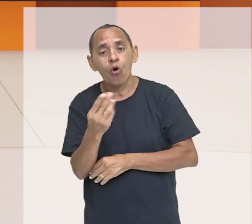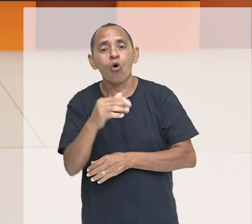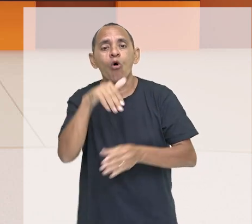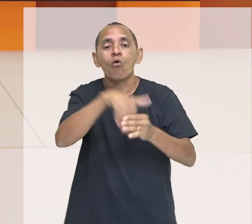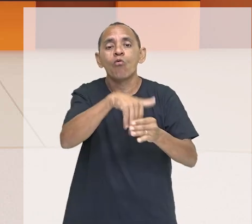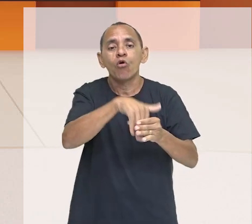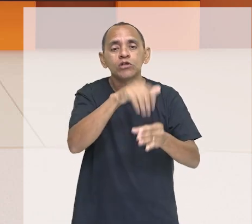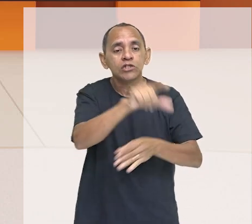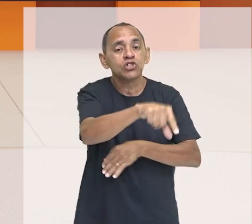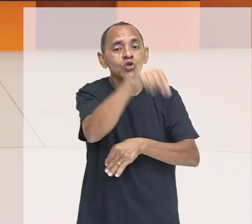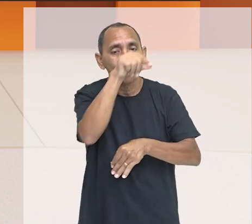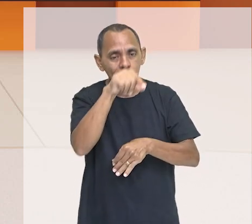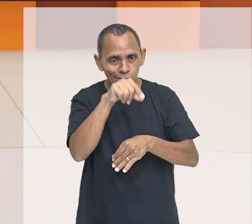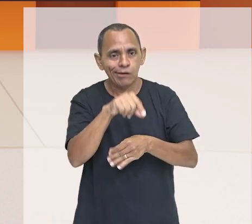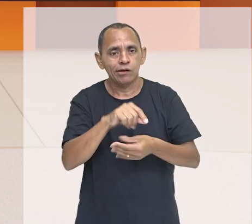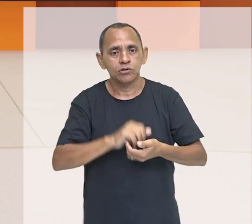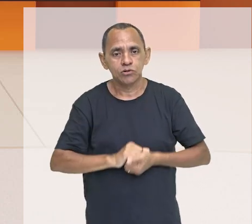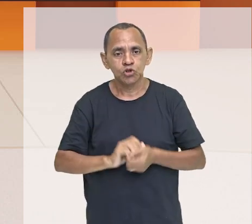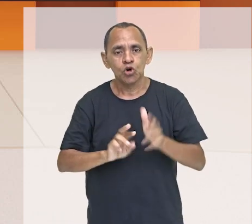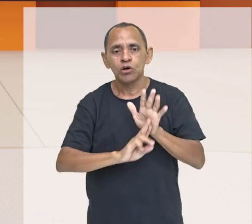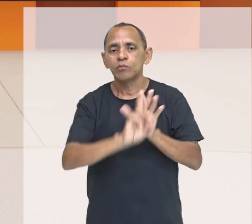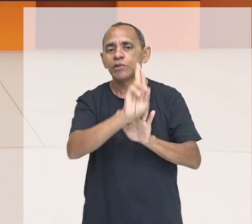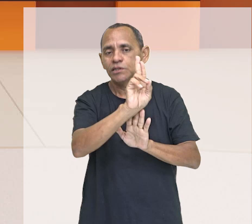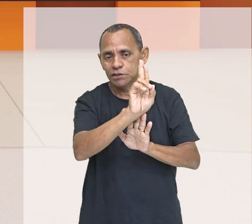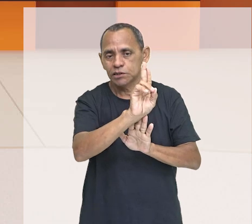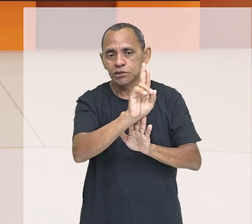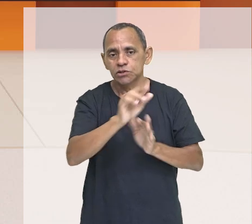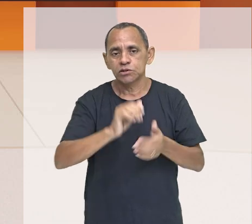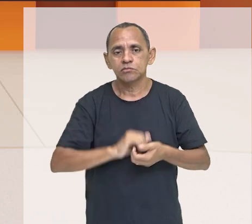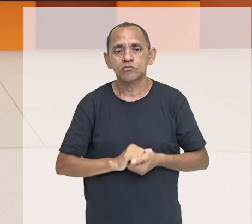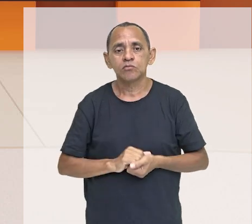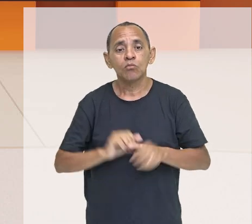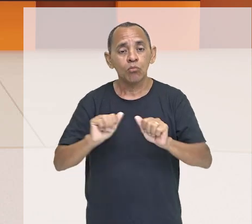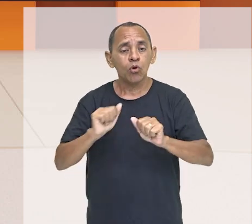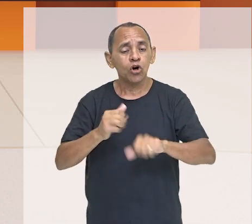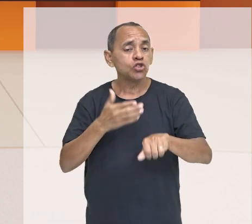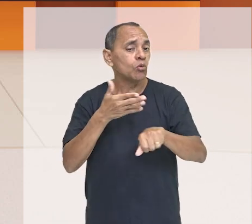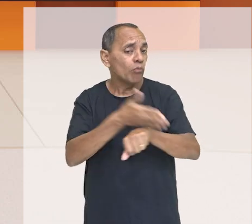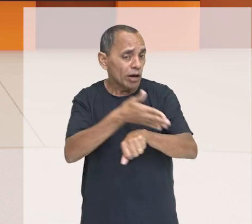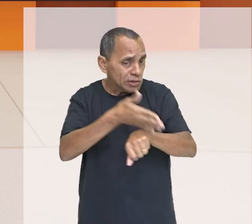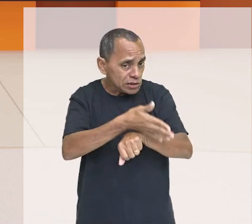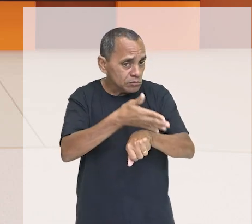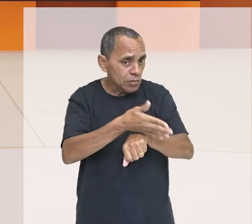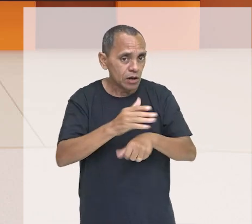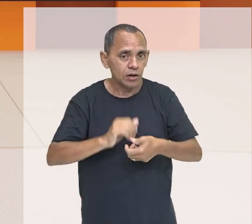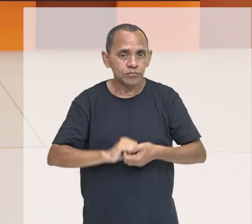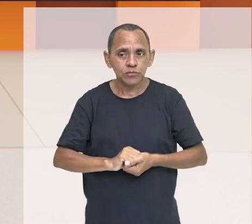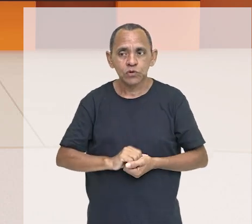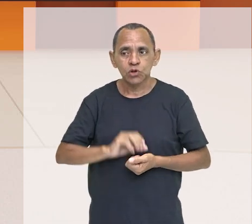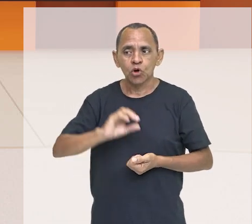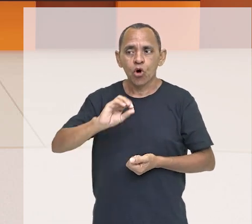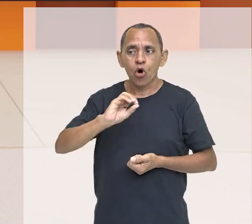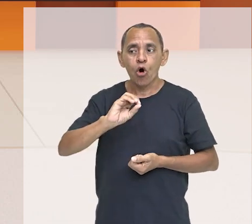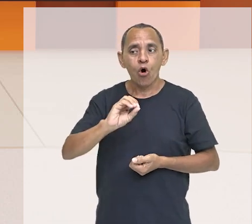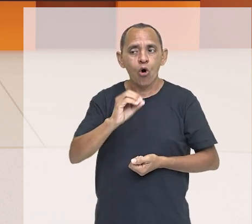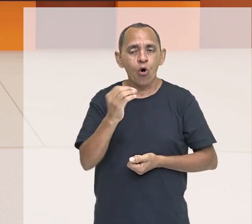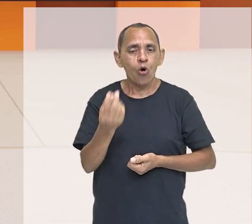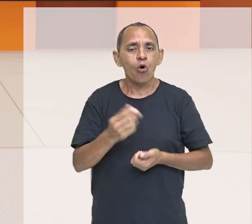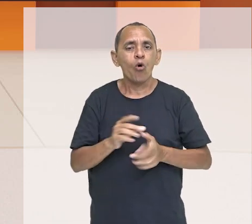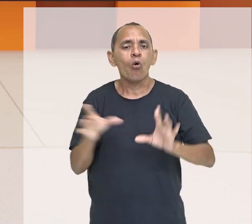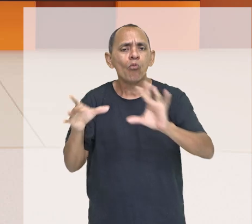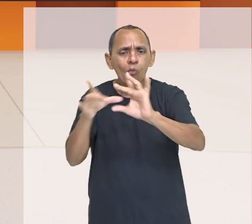de seus representantes políticos. Você pode, então, participar como cidadão, se filiar a um partido